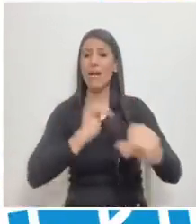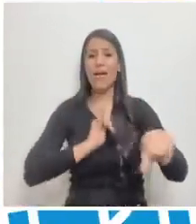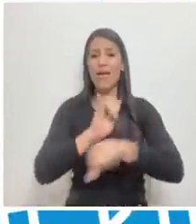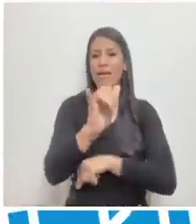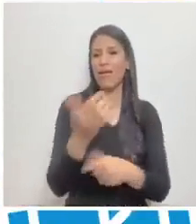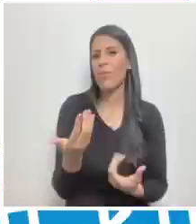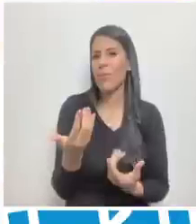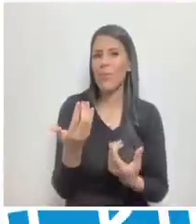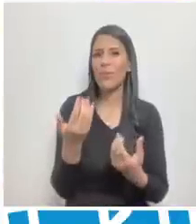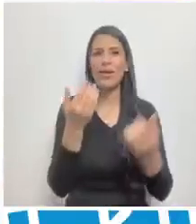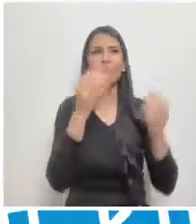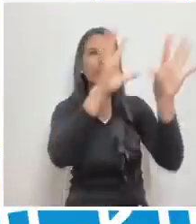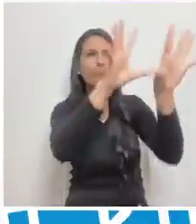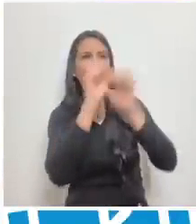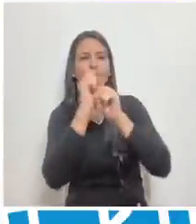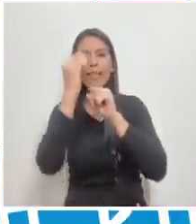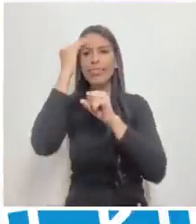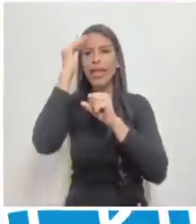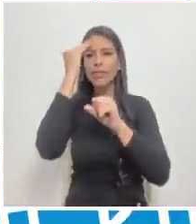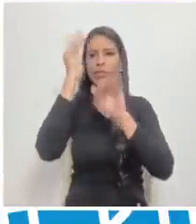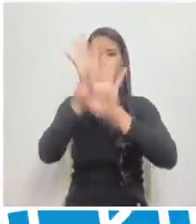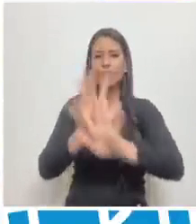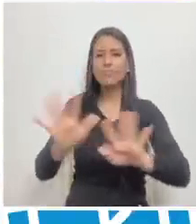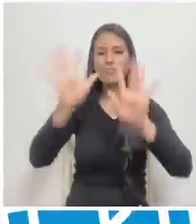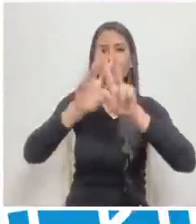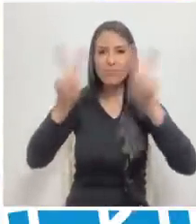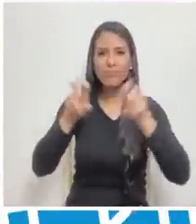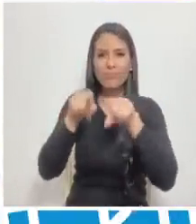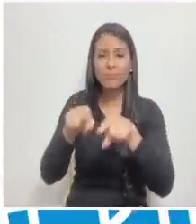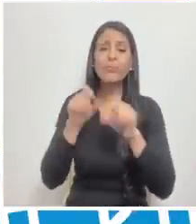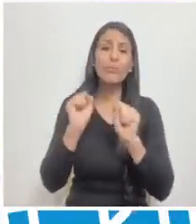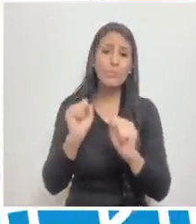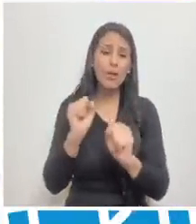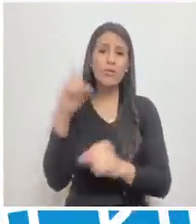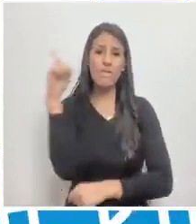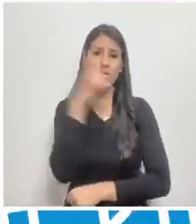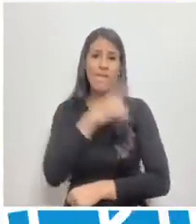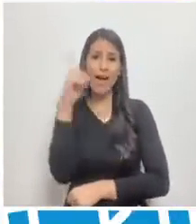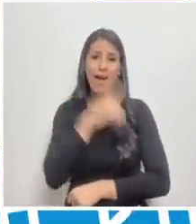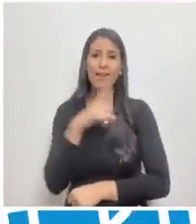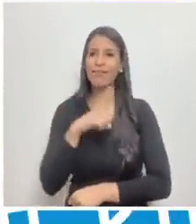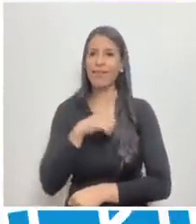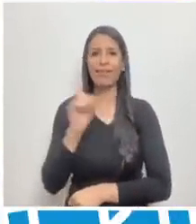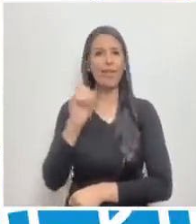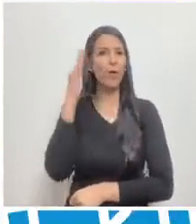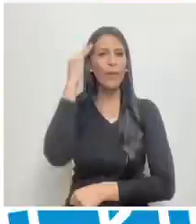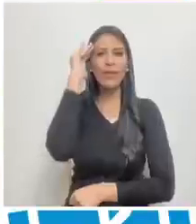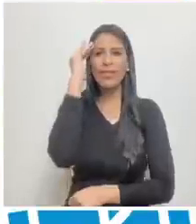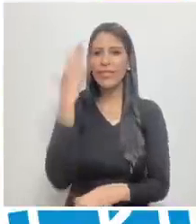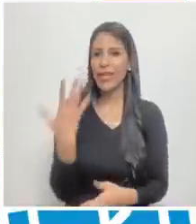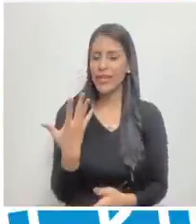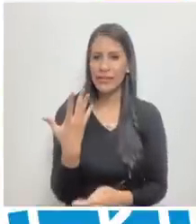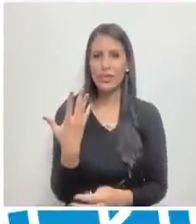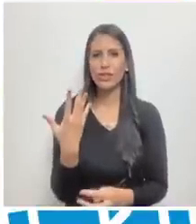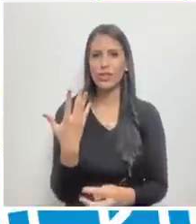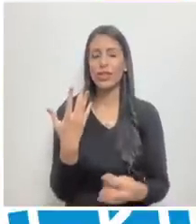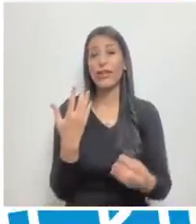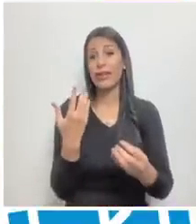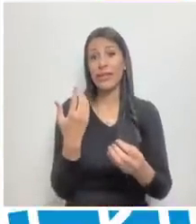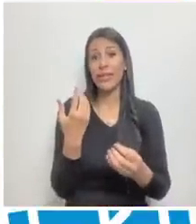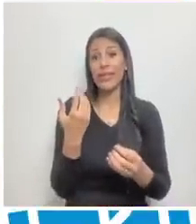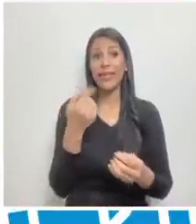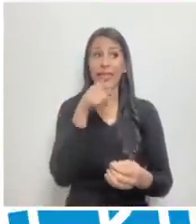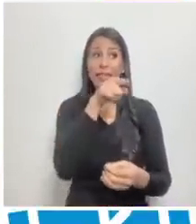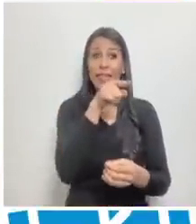compreender, né, a influência que essas condicionantes, né, da oferta da forma de ensino tem